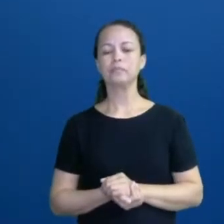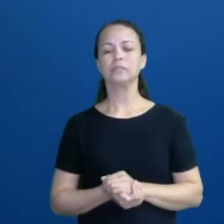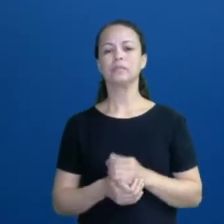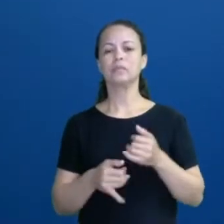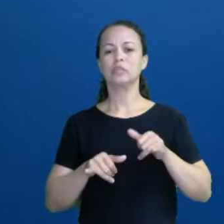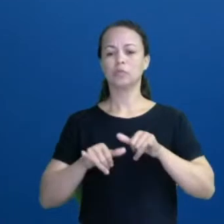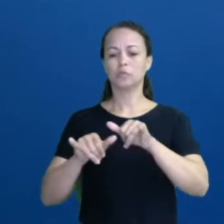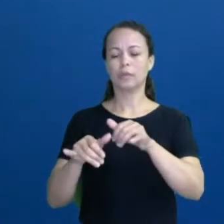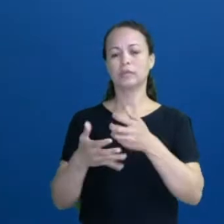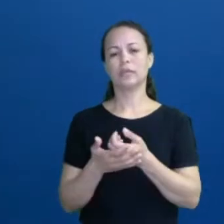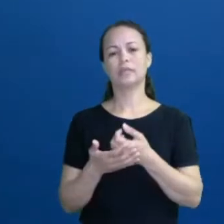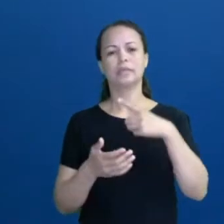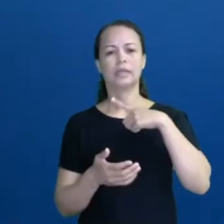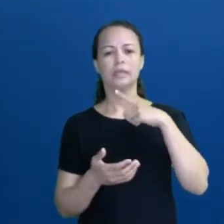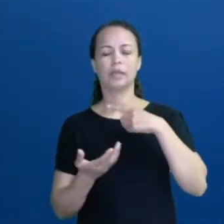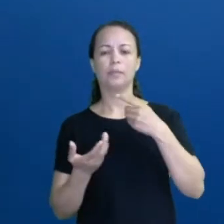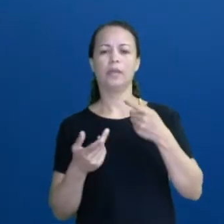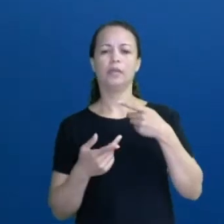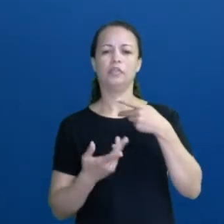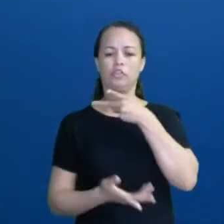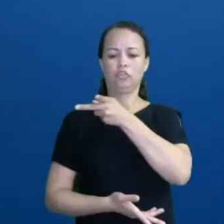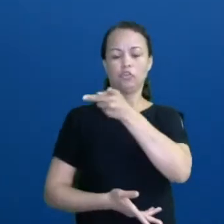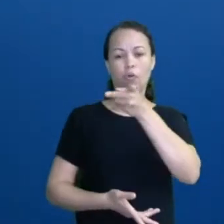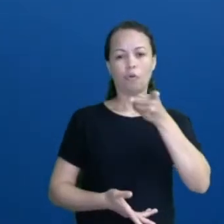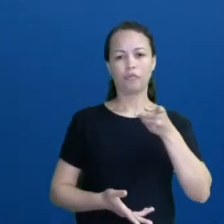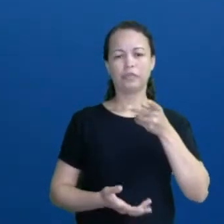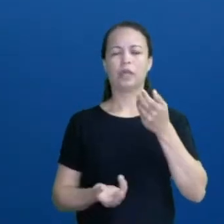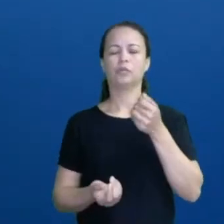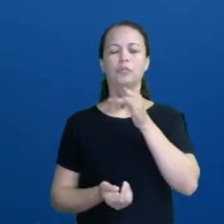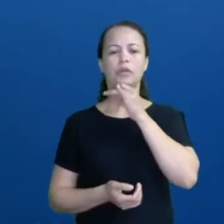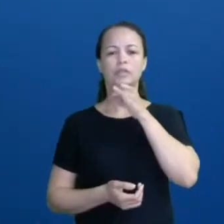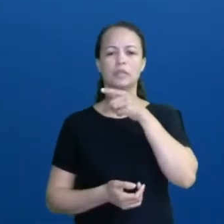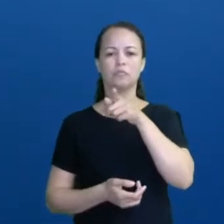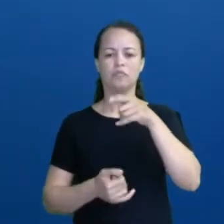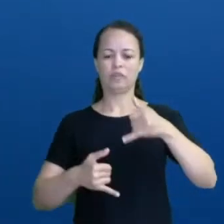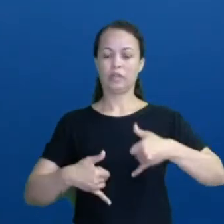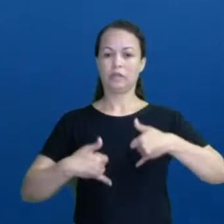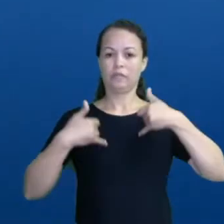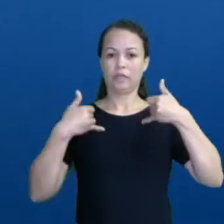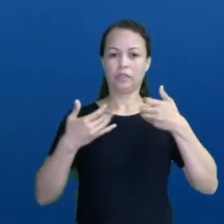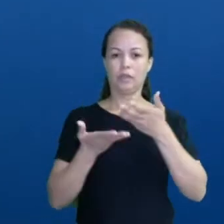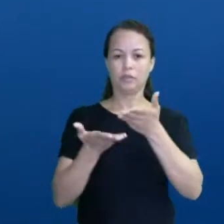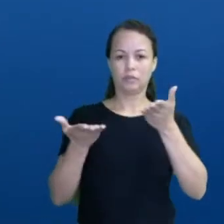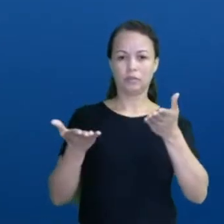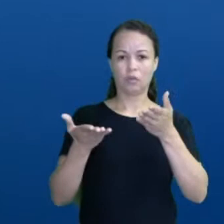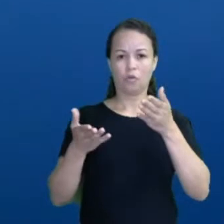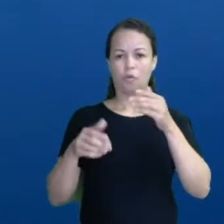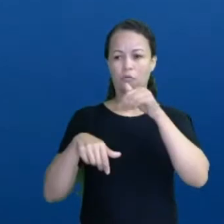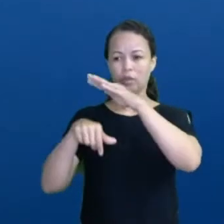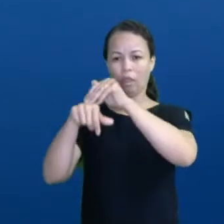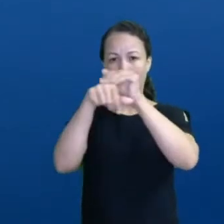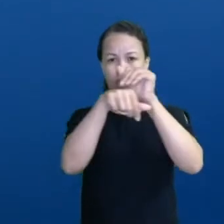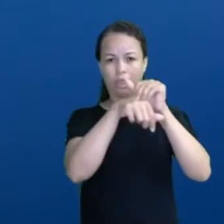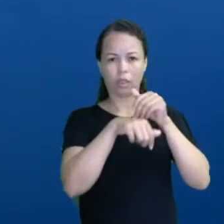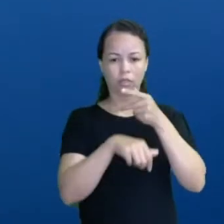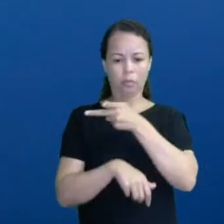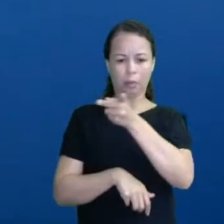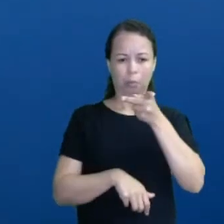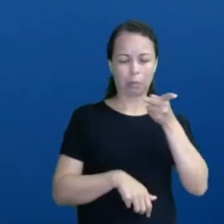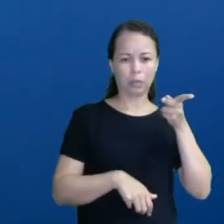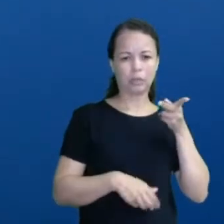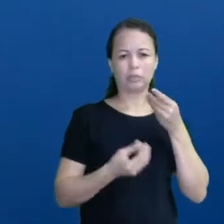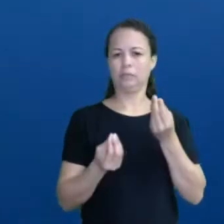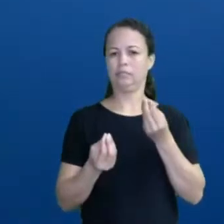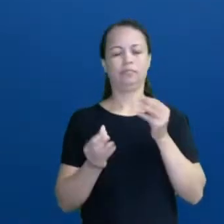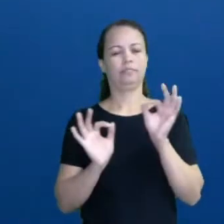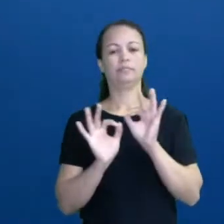também listas de convidados. Quando você vai fazer o seu aniversário, você sai convidando todo mundo? Não, né? A gente faz